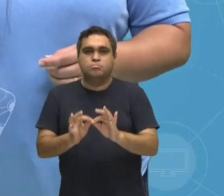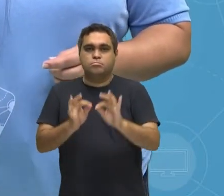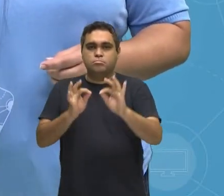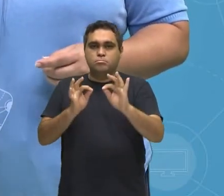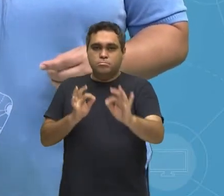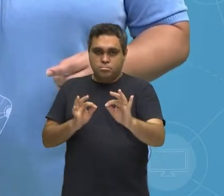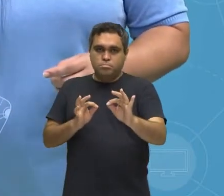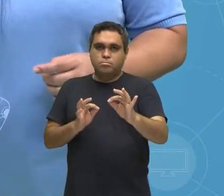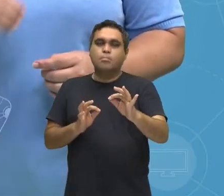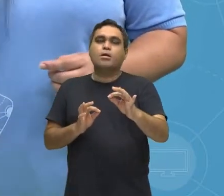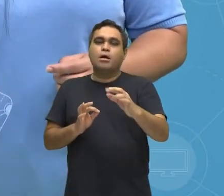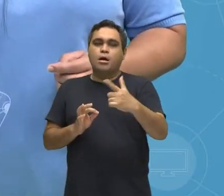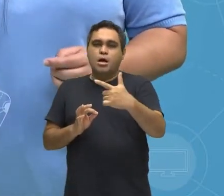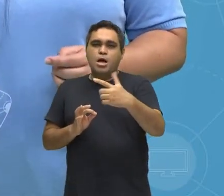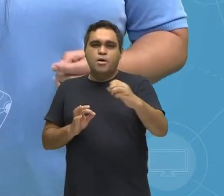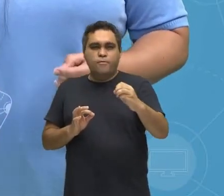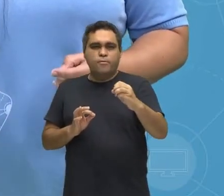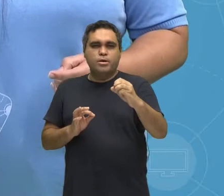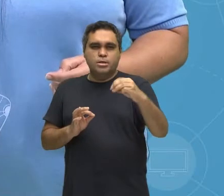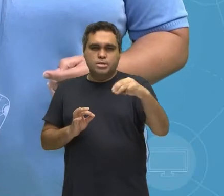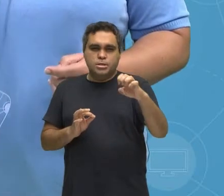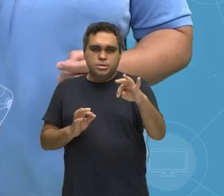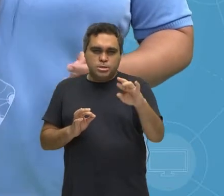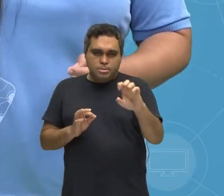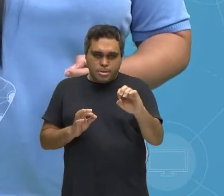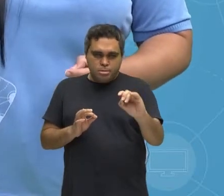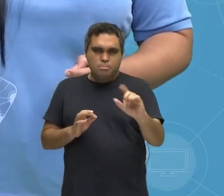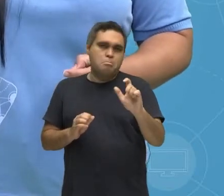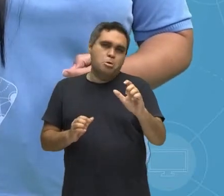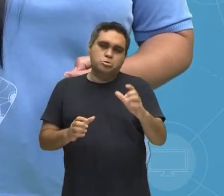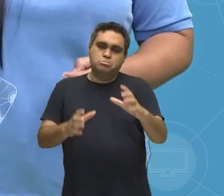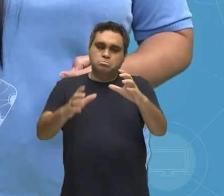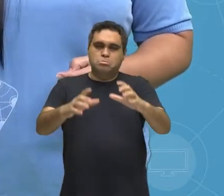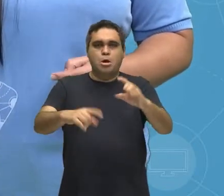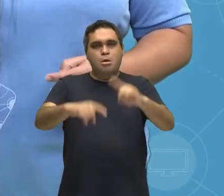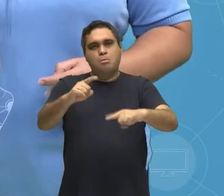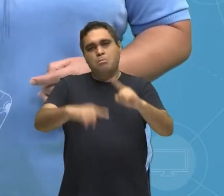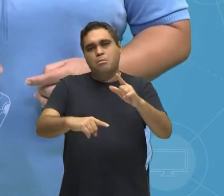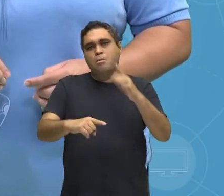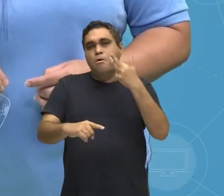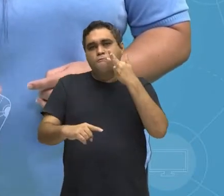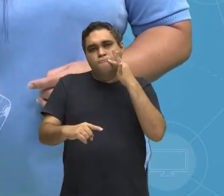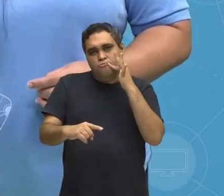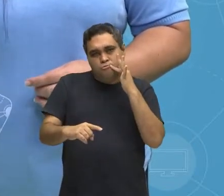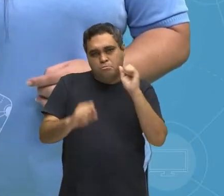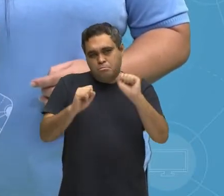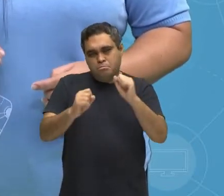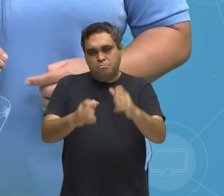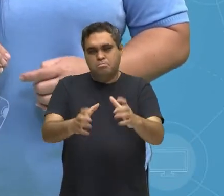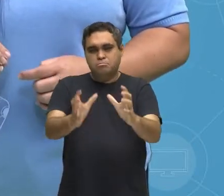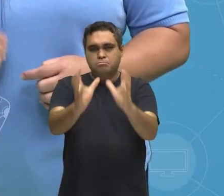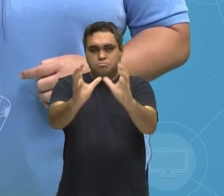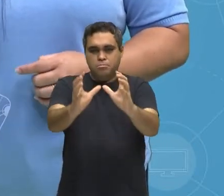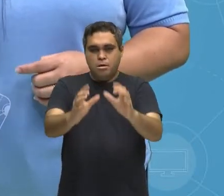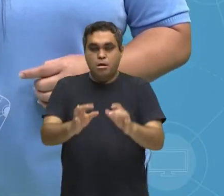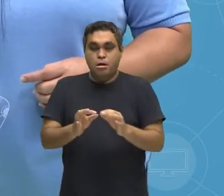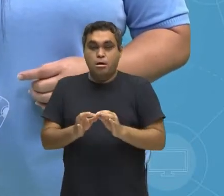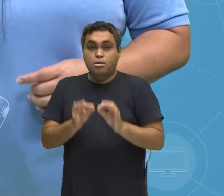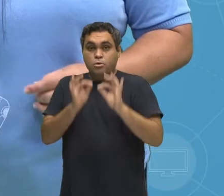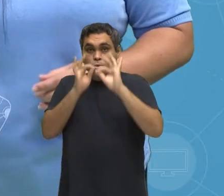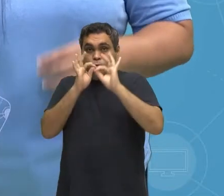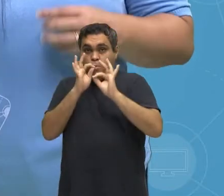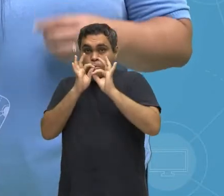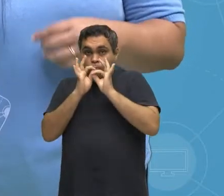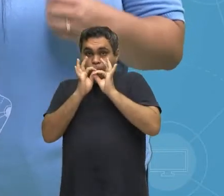de um alvo adaptado, que pode ser uma melancia que está pendurada ali num tripé, tá? A prova consiste em atingir